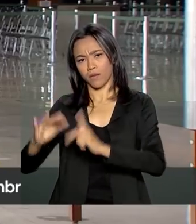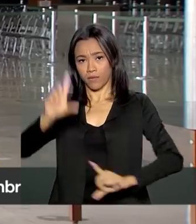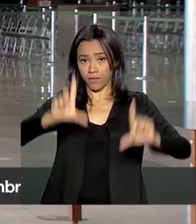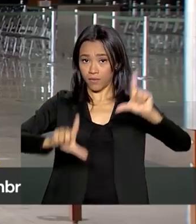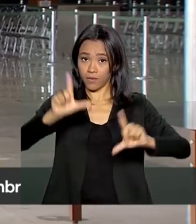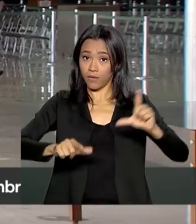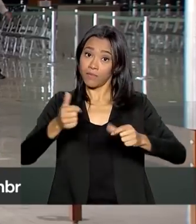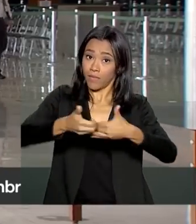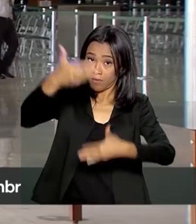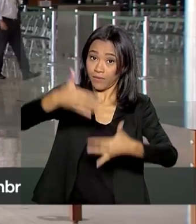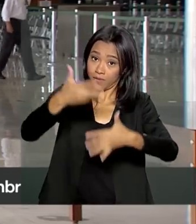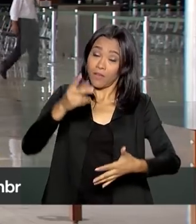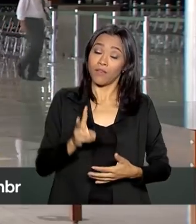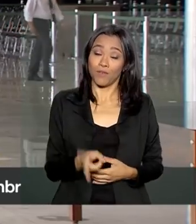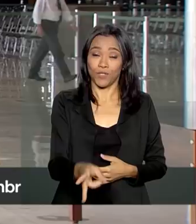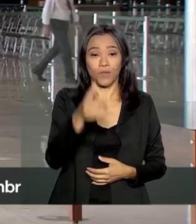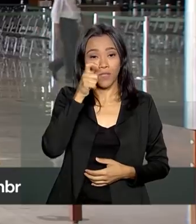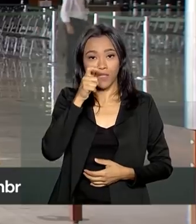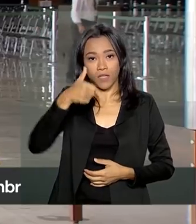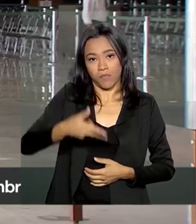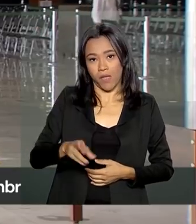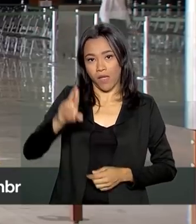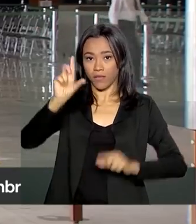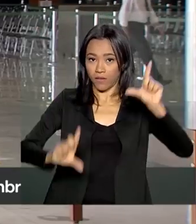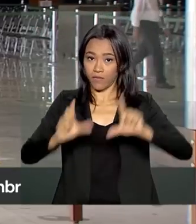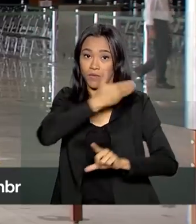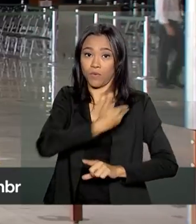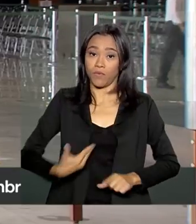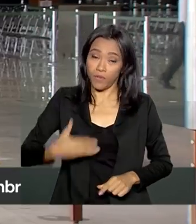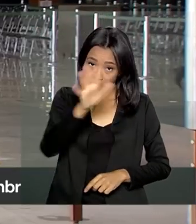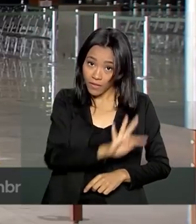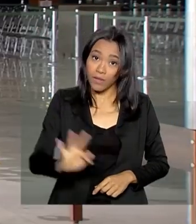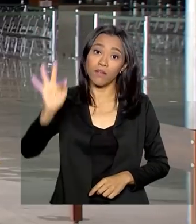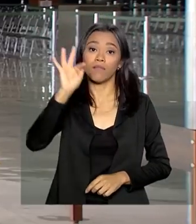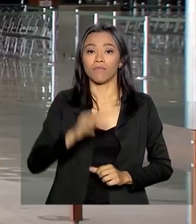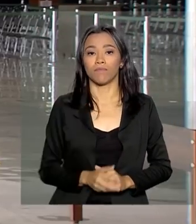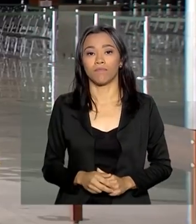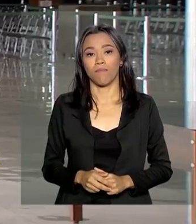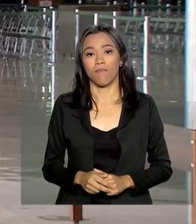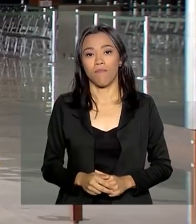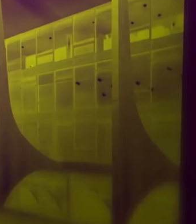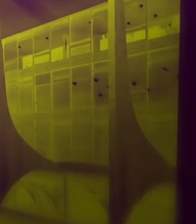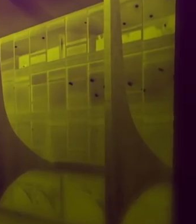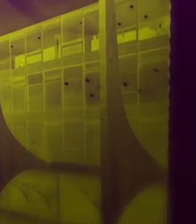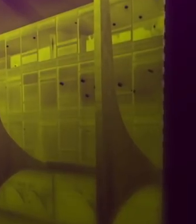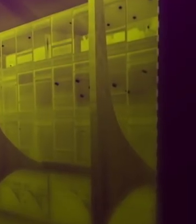nossas redes sociais. Fique com a gente na NBR, a TV do Governo Federal.